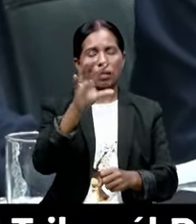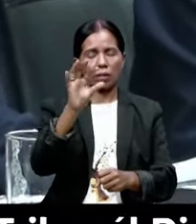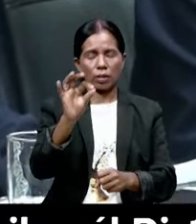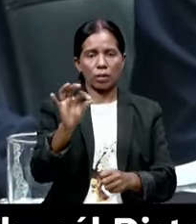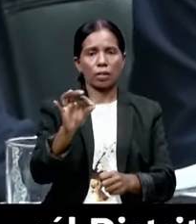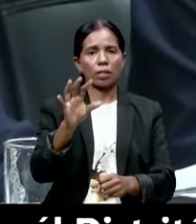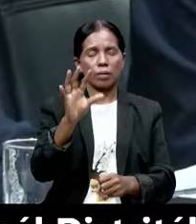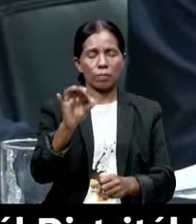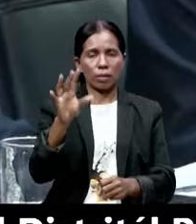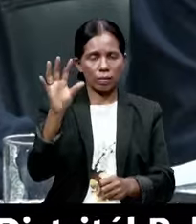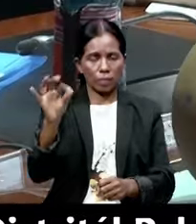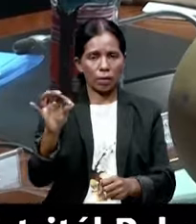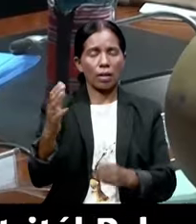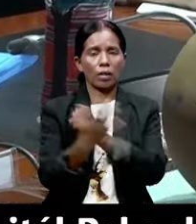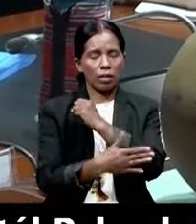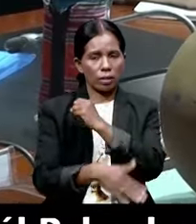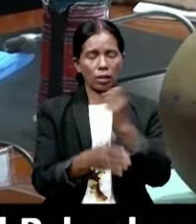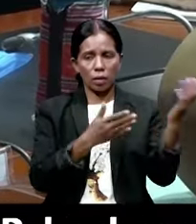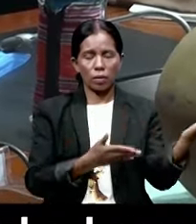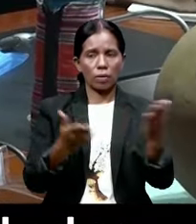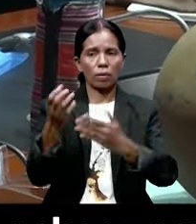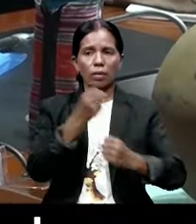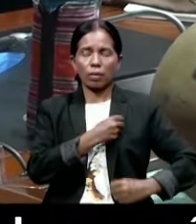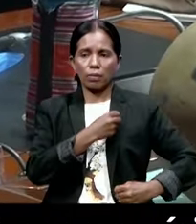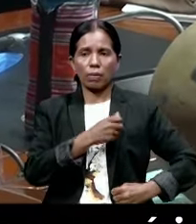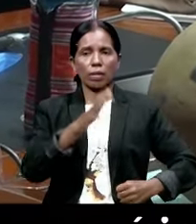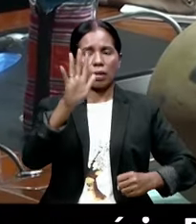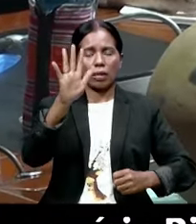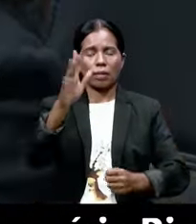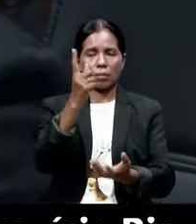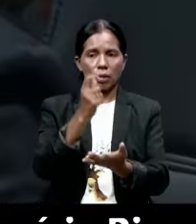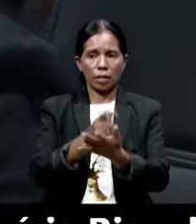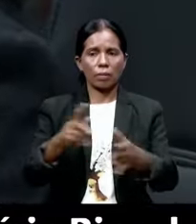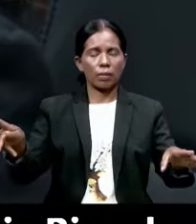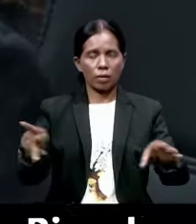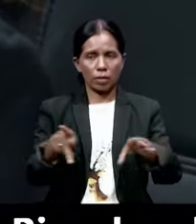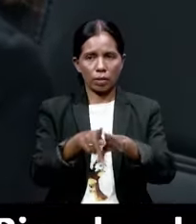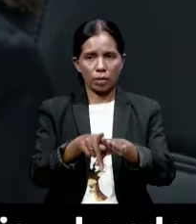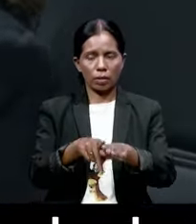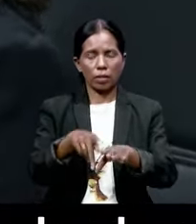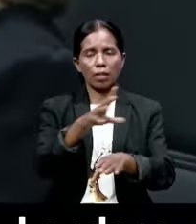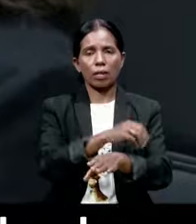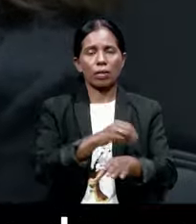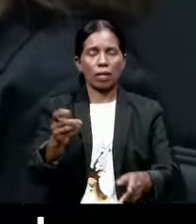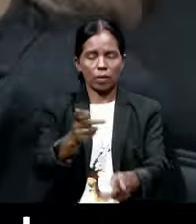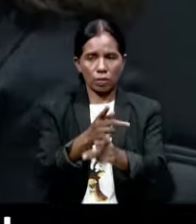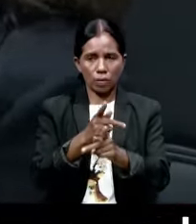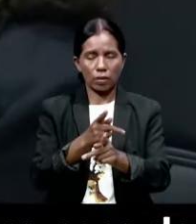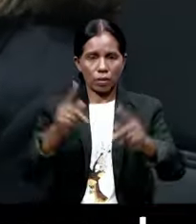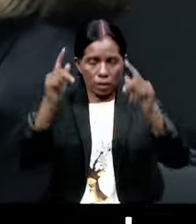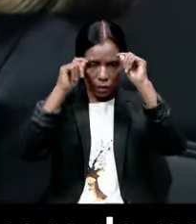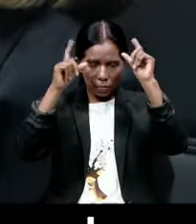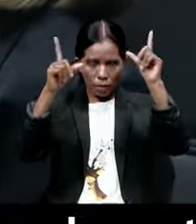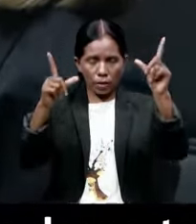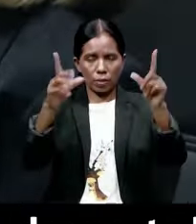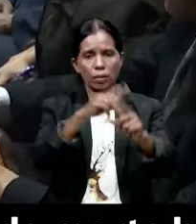Cianuro Recensia, nação refere a Haruka Militar Rihun Lima Recinebe, ou a parte e a missão Interfet, onde assegura a situação de Timor-Leste